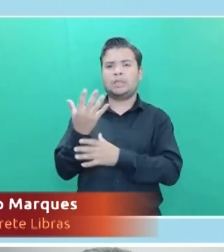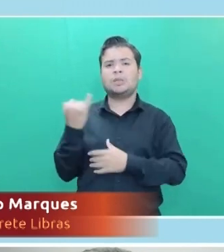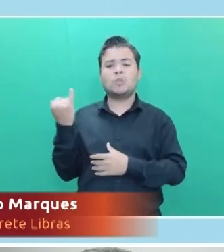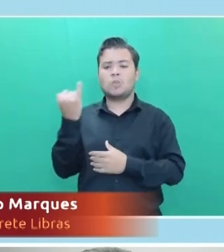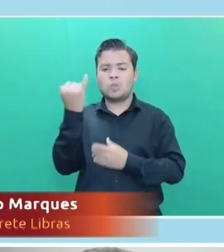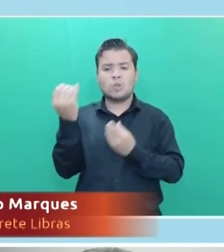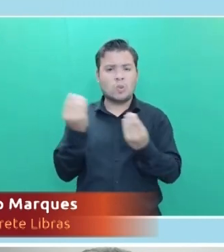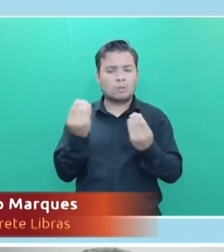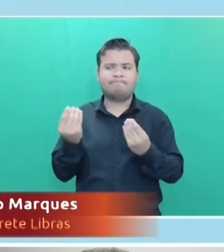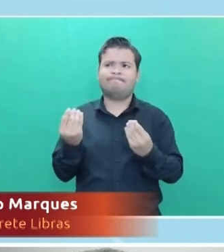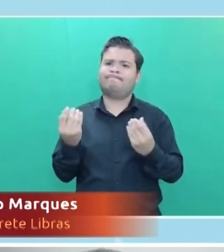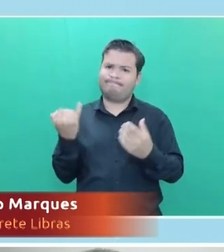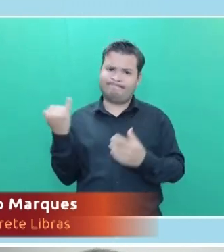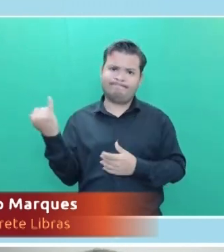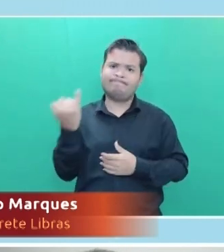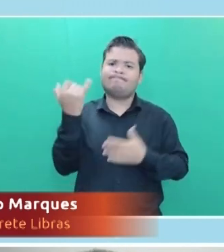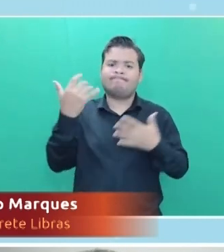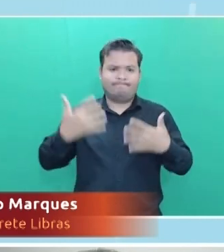muito importante,